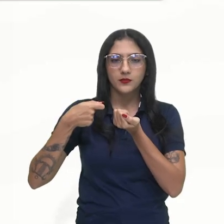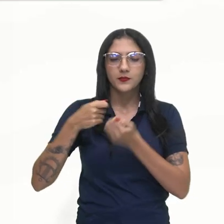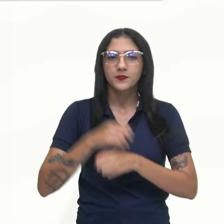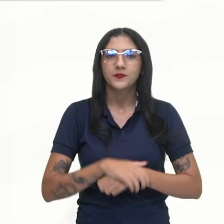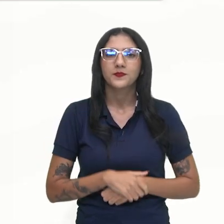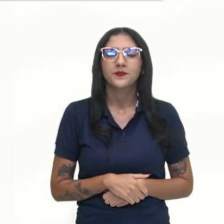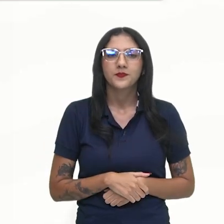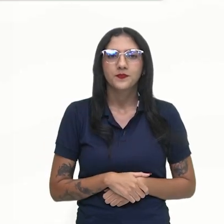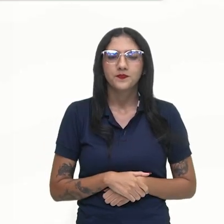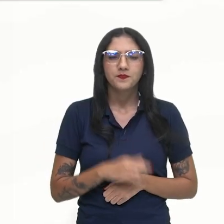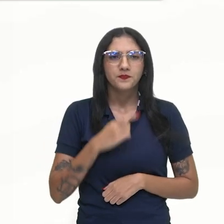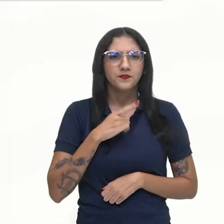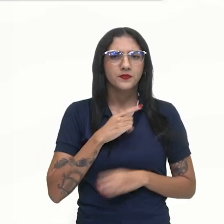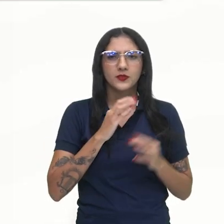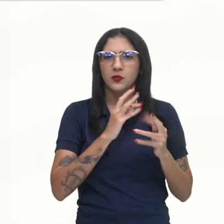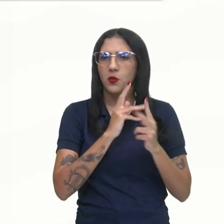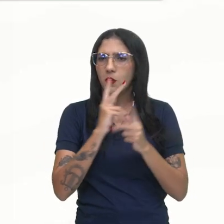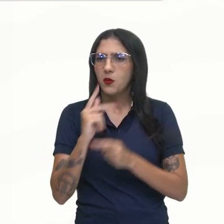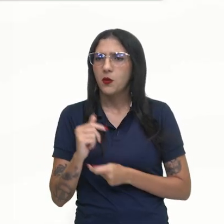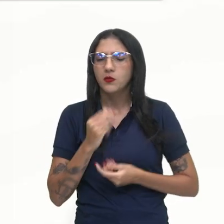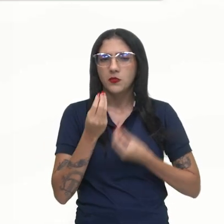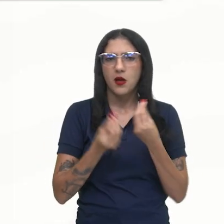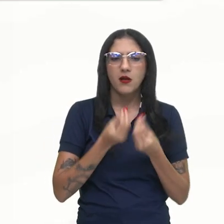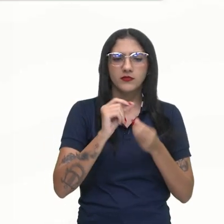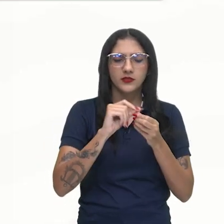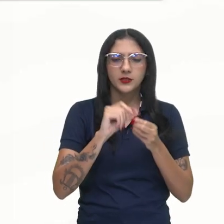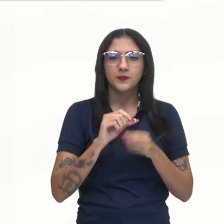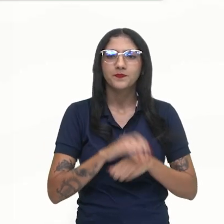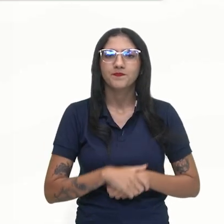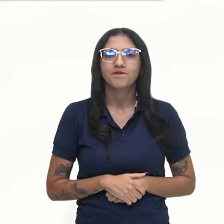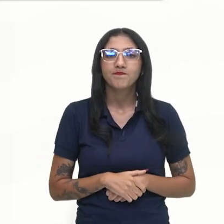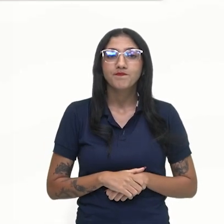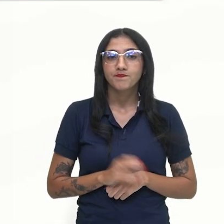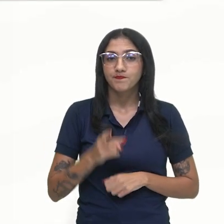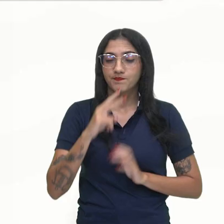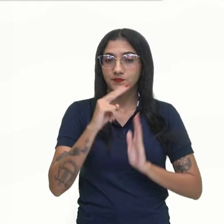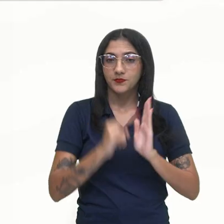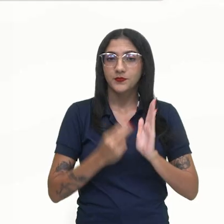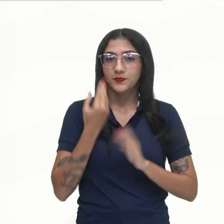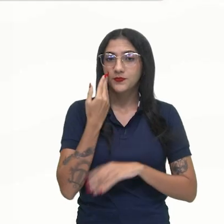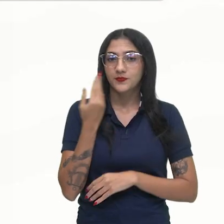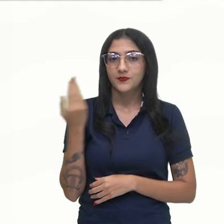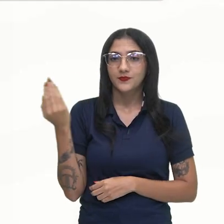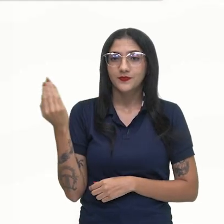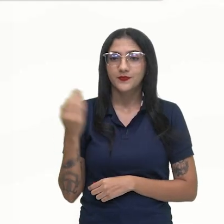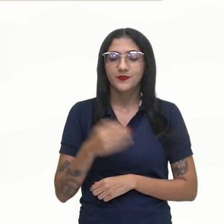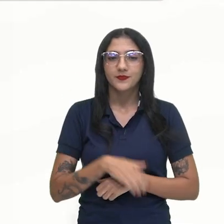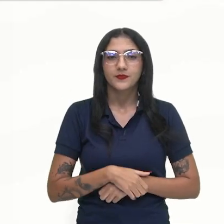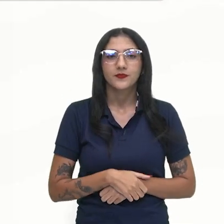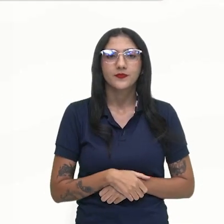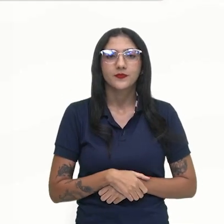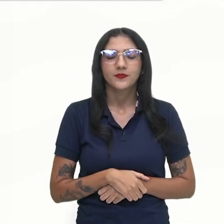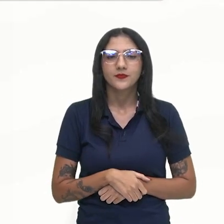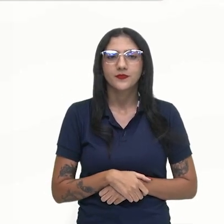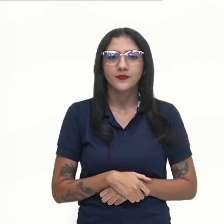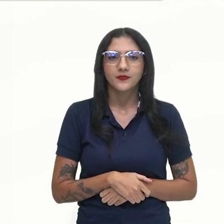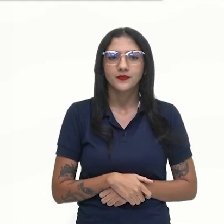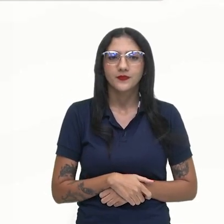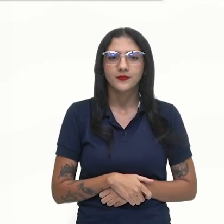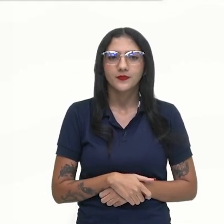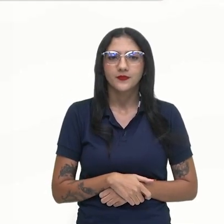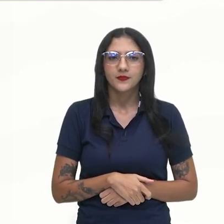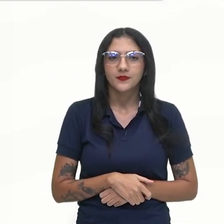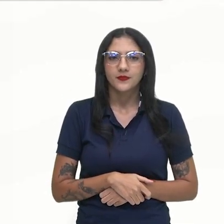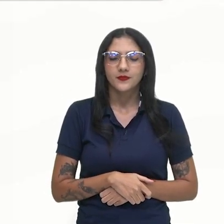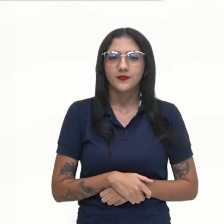Enfim, tem todo um preparo, ok? It is the main ingredient of some typical Brazilian